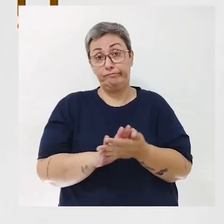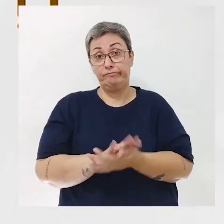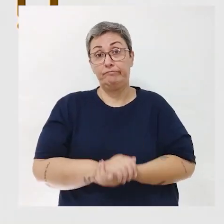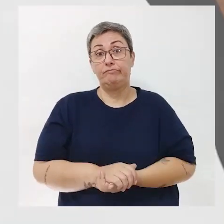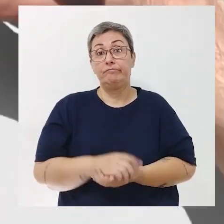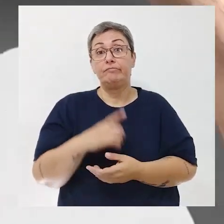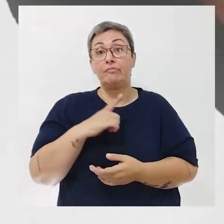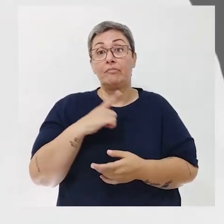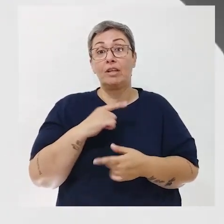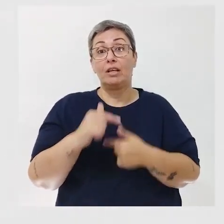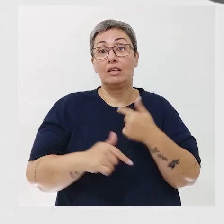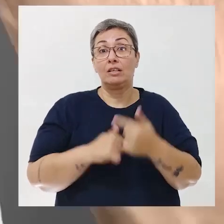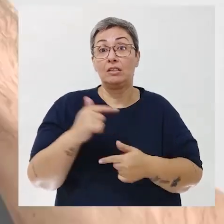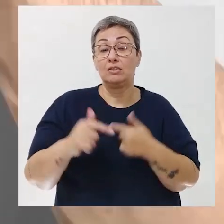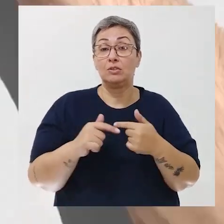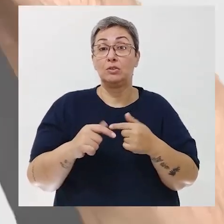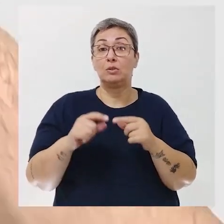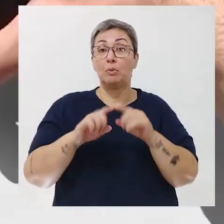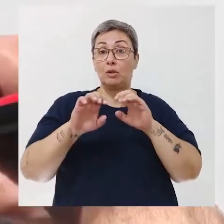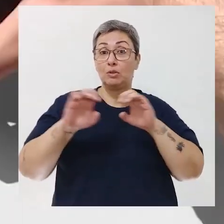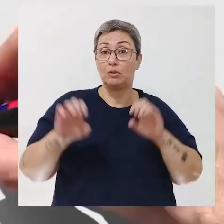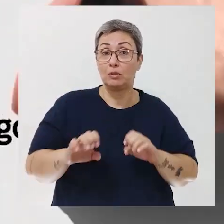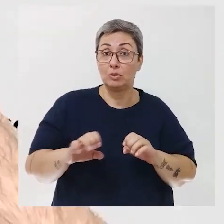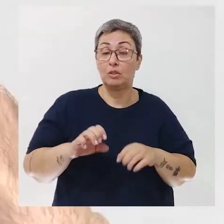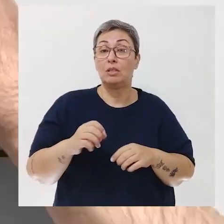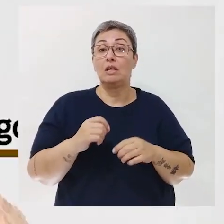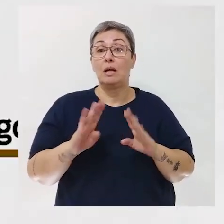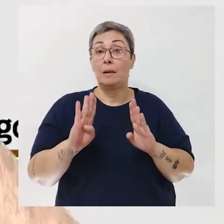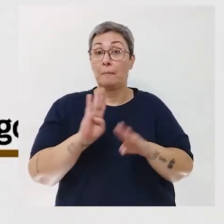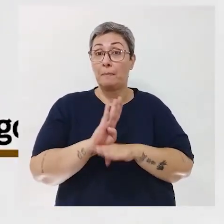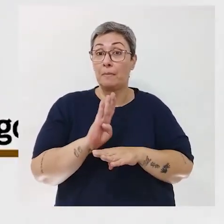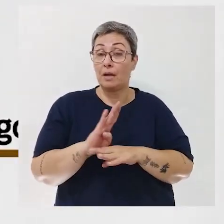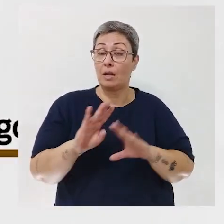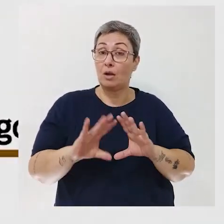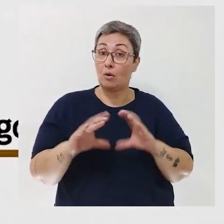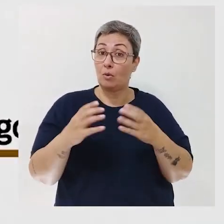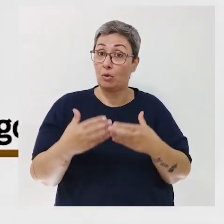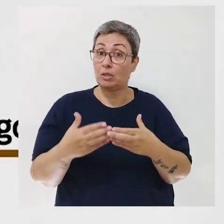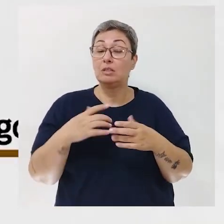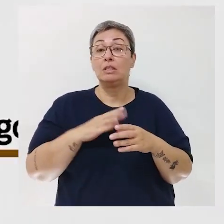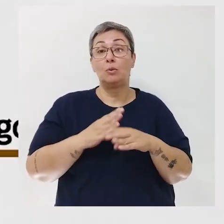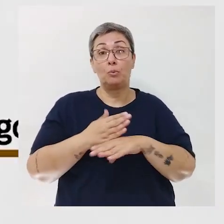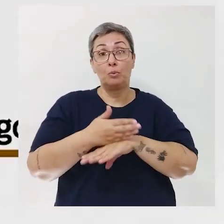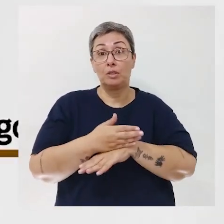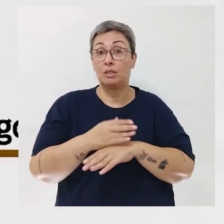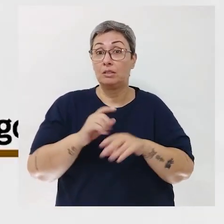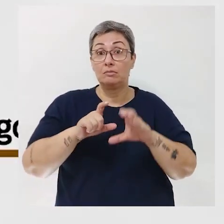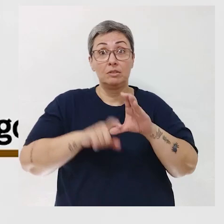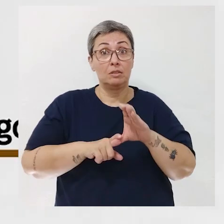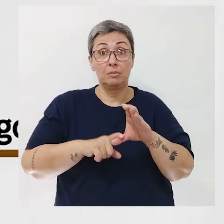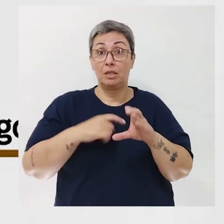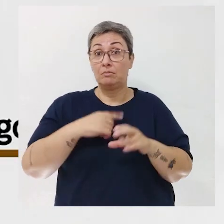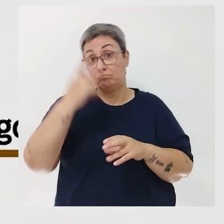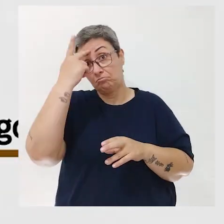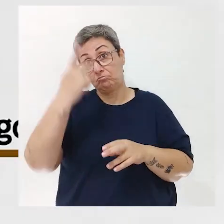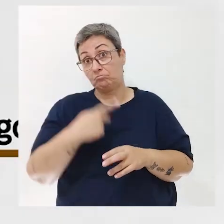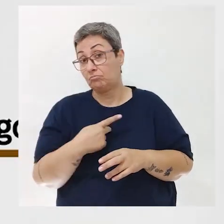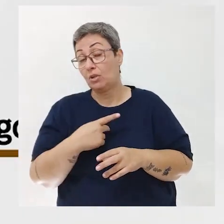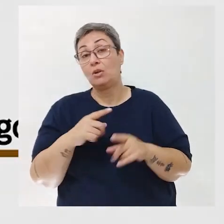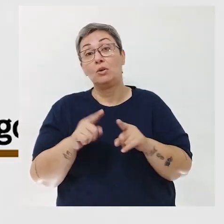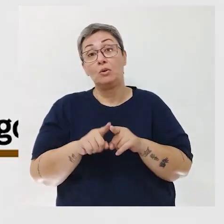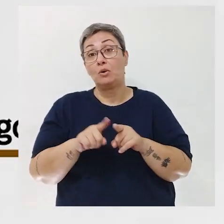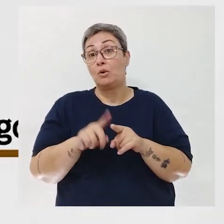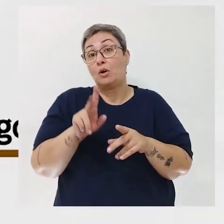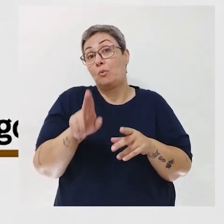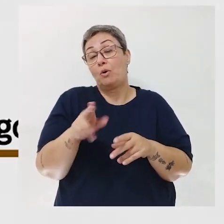existia. Serviços de infraestrutura são bens coletivos. O acesso a eles não depende de uma decisão